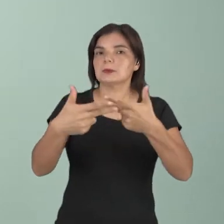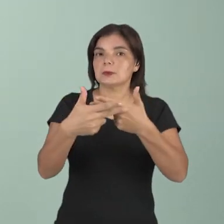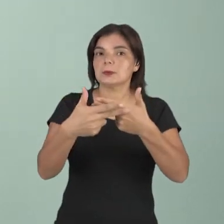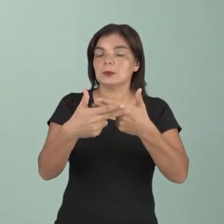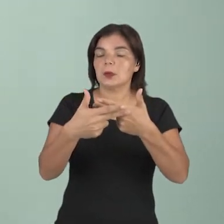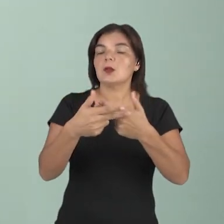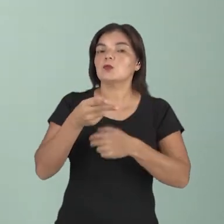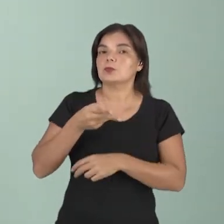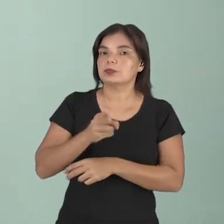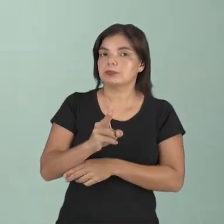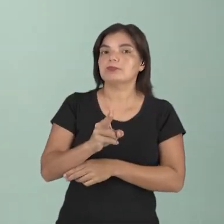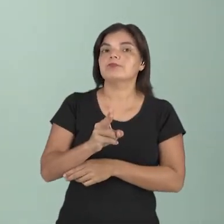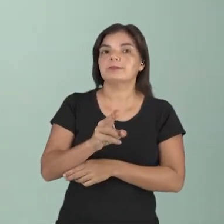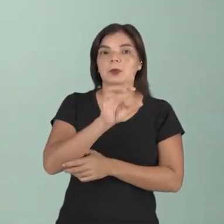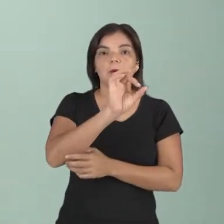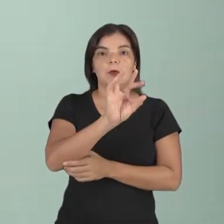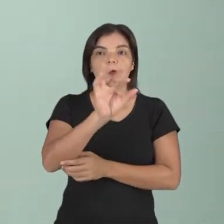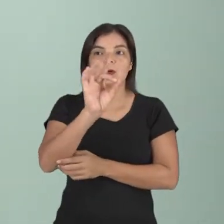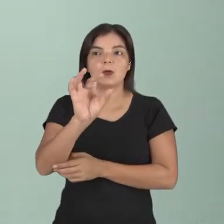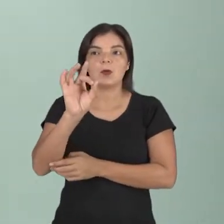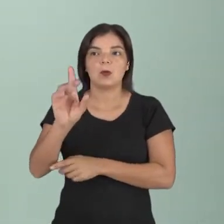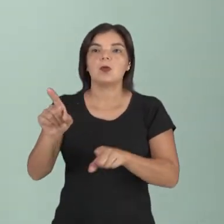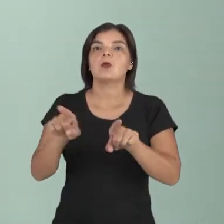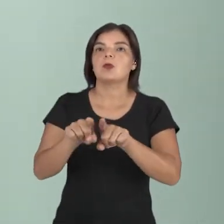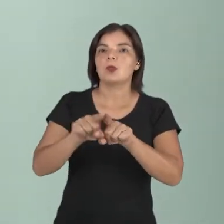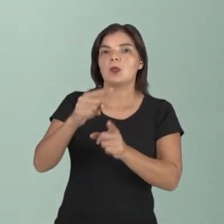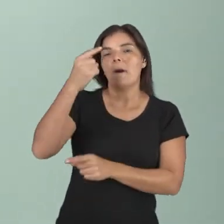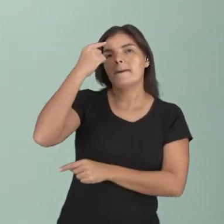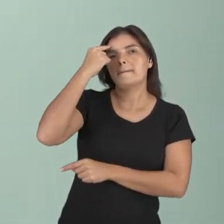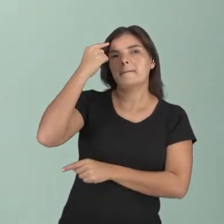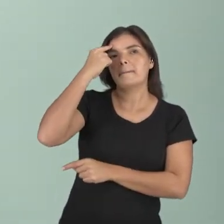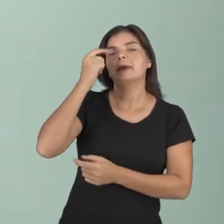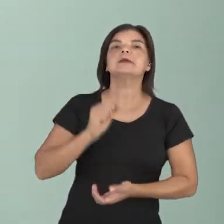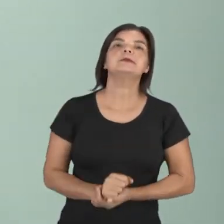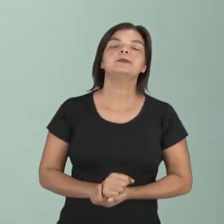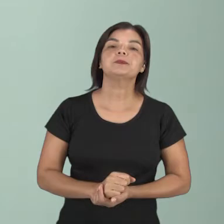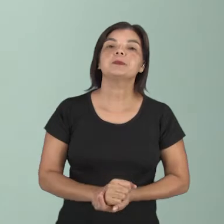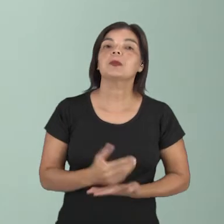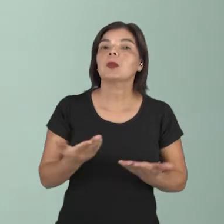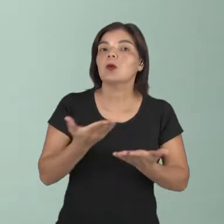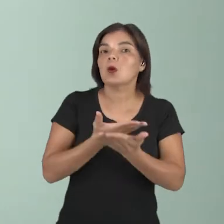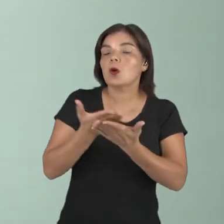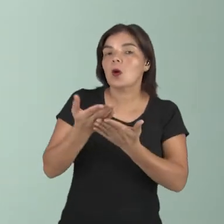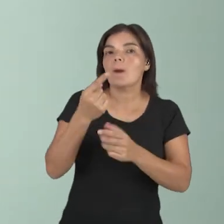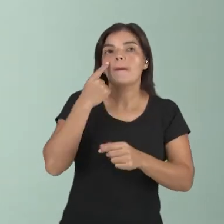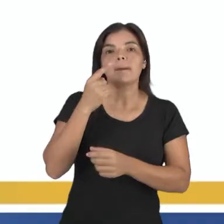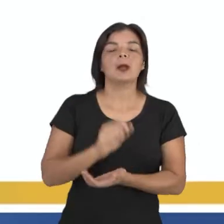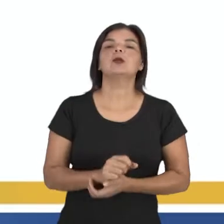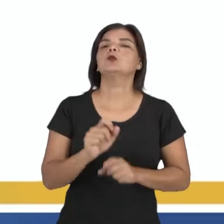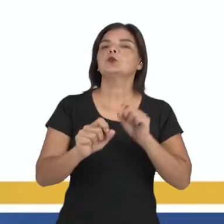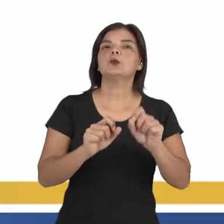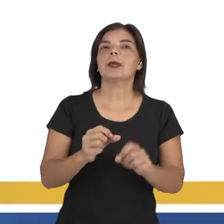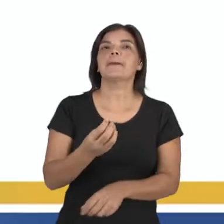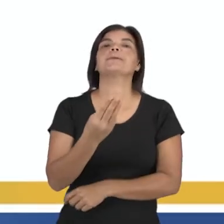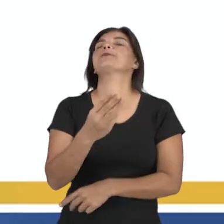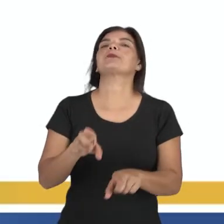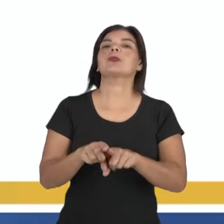considerações pertinentes a cada um desses pensadores. E nós vamos começar por Émile